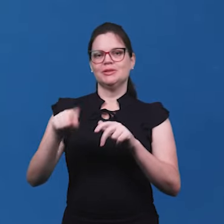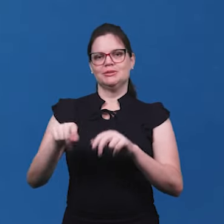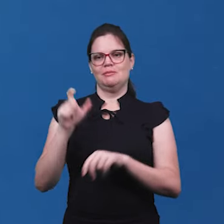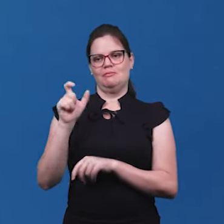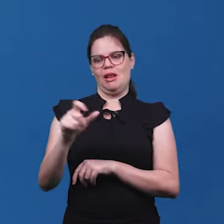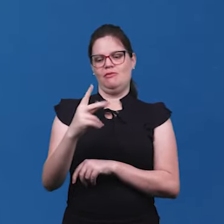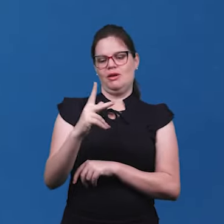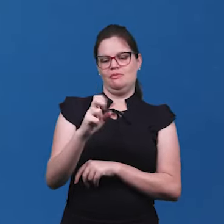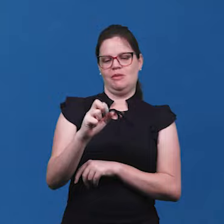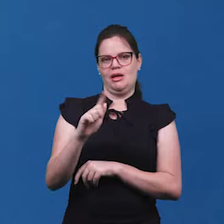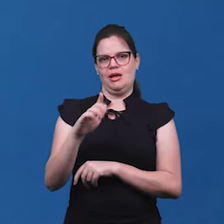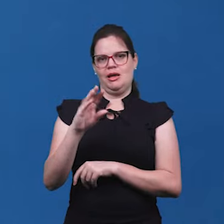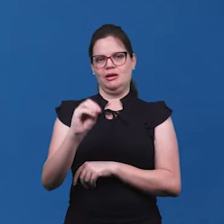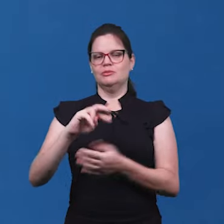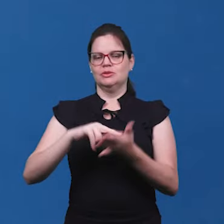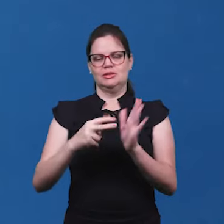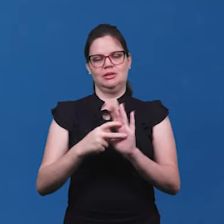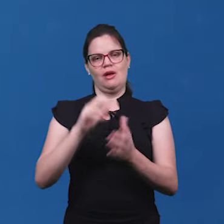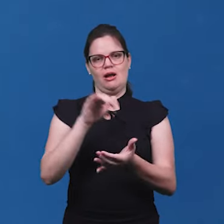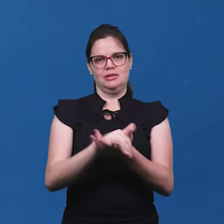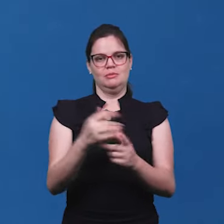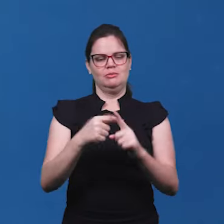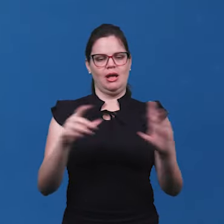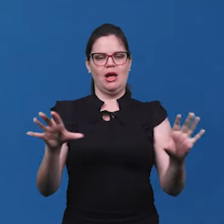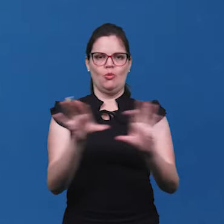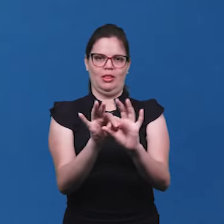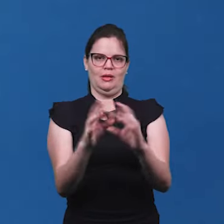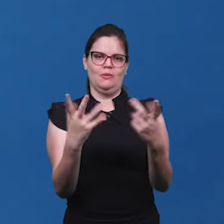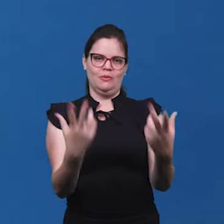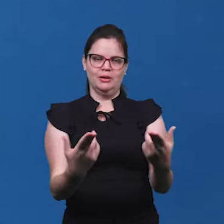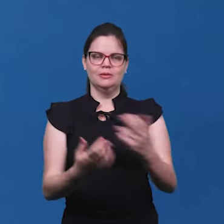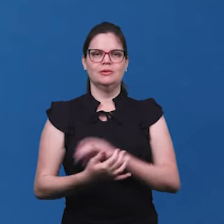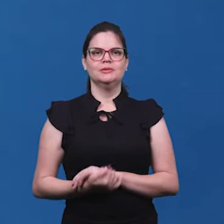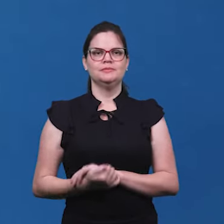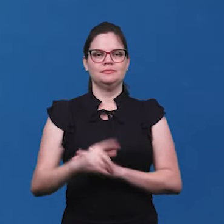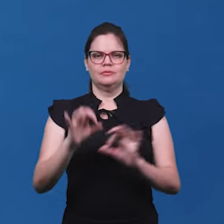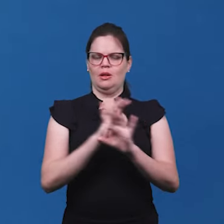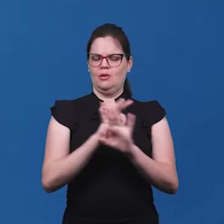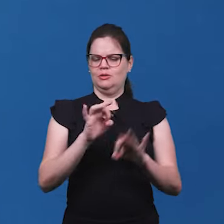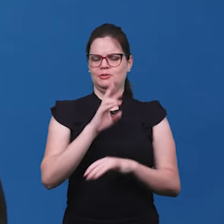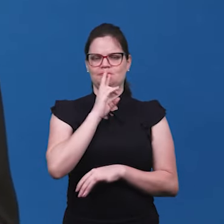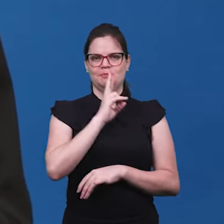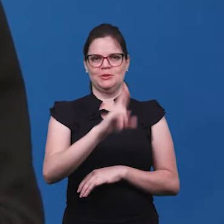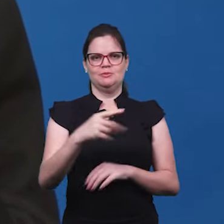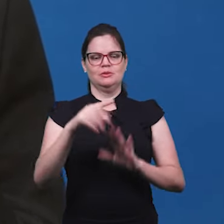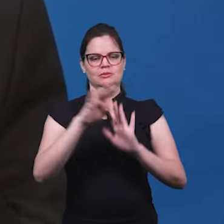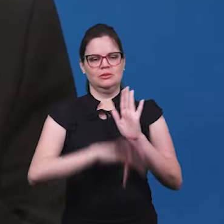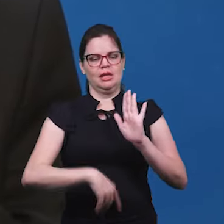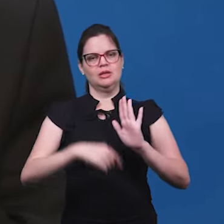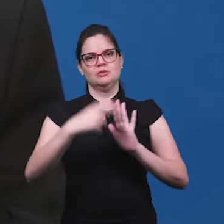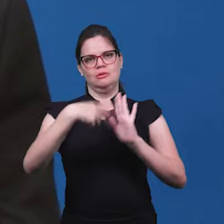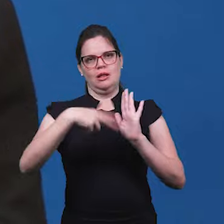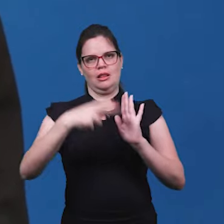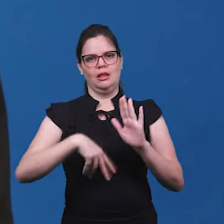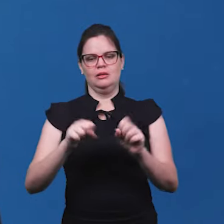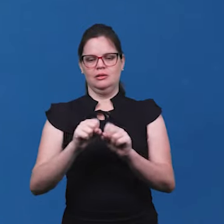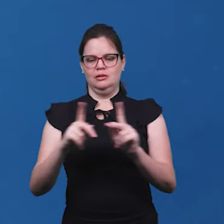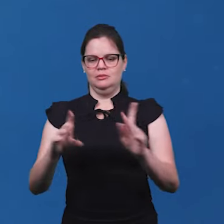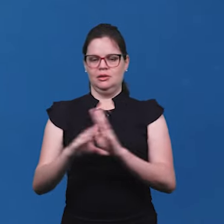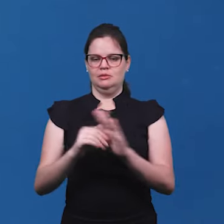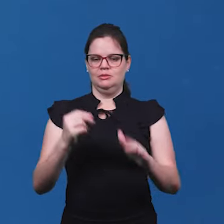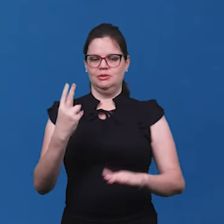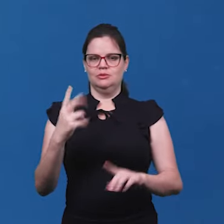ligada exatamente a casamento. E foi um casamento mesmo pervertido, viu? E é muito boa a sua citação ali dos textos, né? A leitura dos textos de